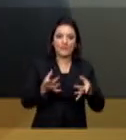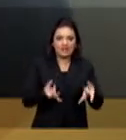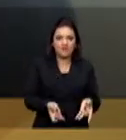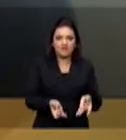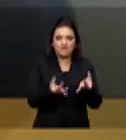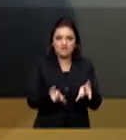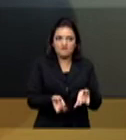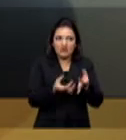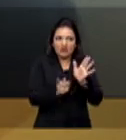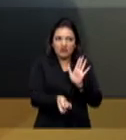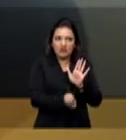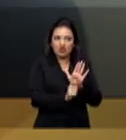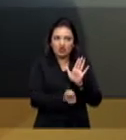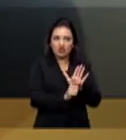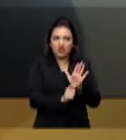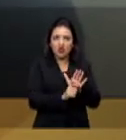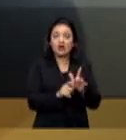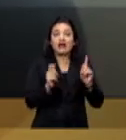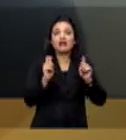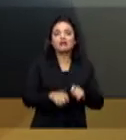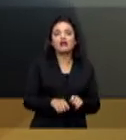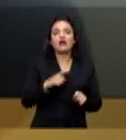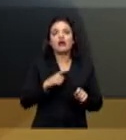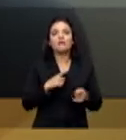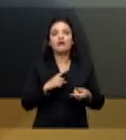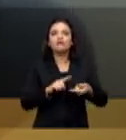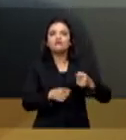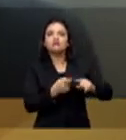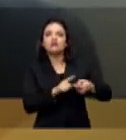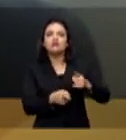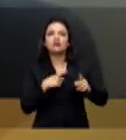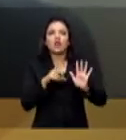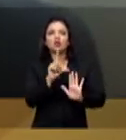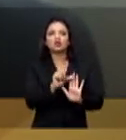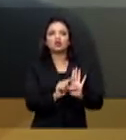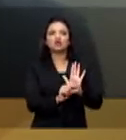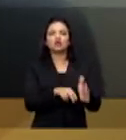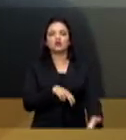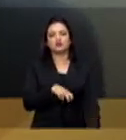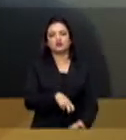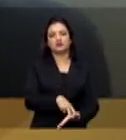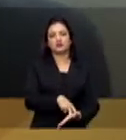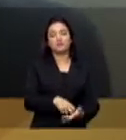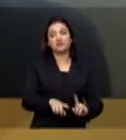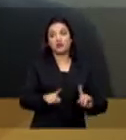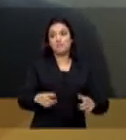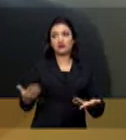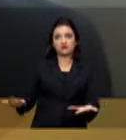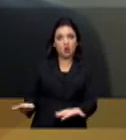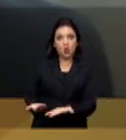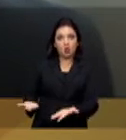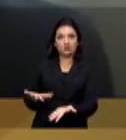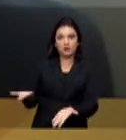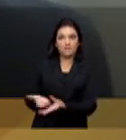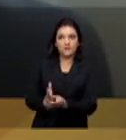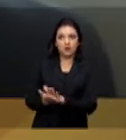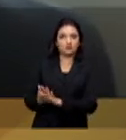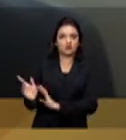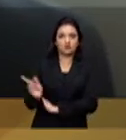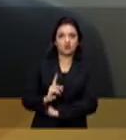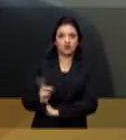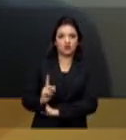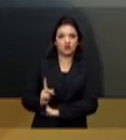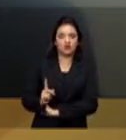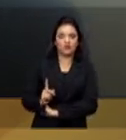há a possibilidade ainda de um balizamento mais adequado à lesividade da conduta. Neste caso que estamos a examinar, não.